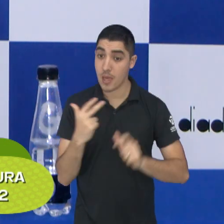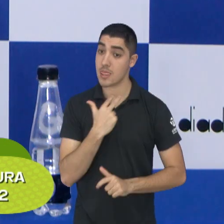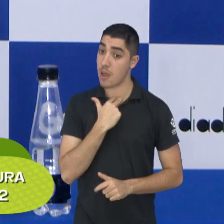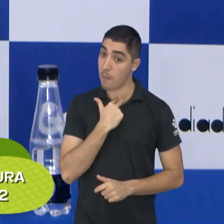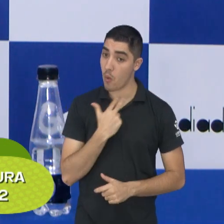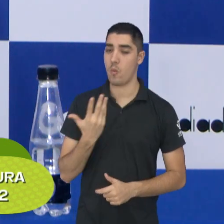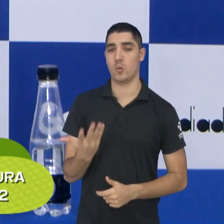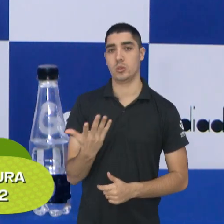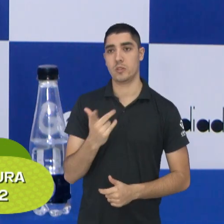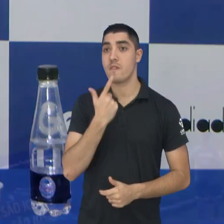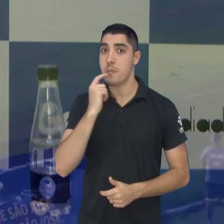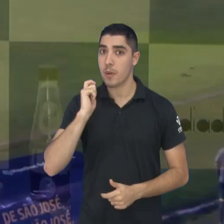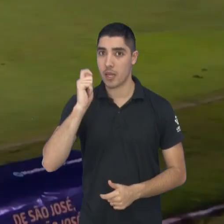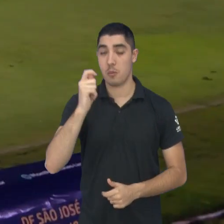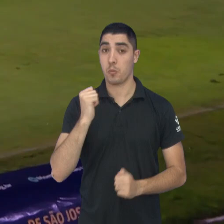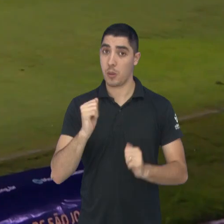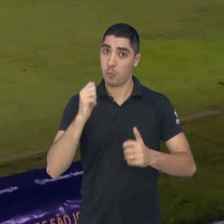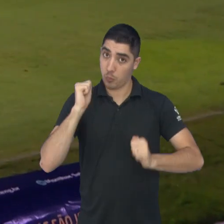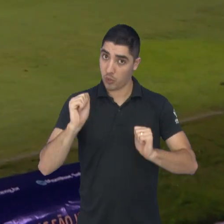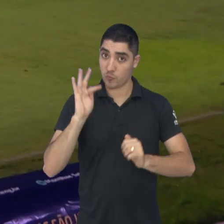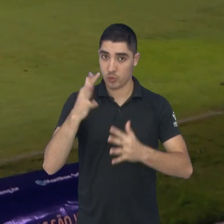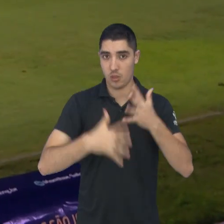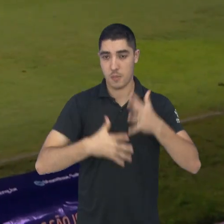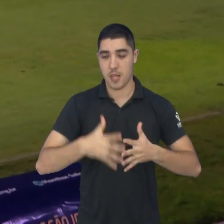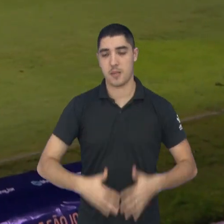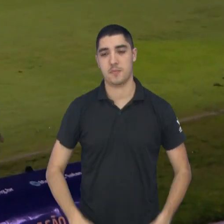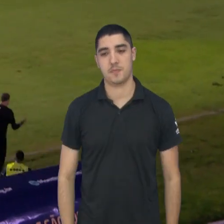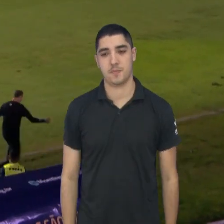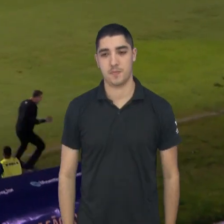aí dentro do contexto de um jogo.